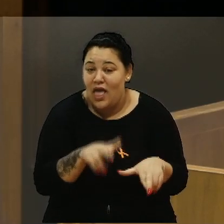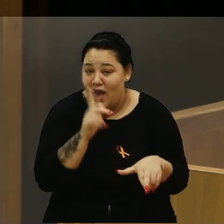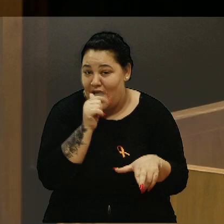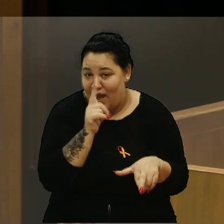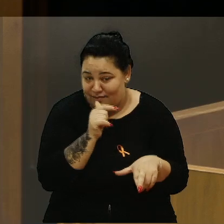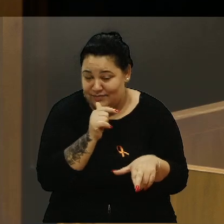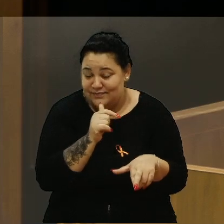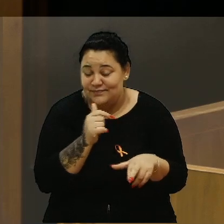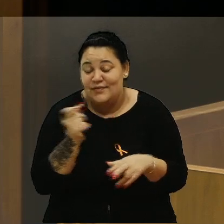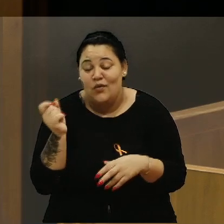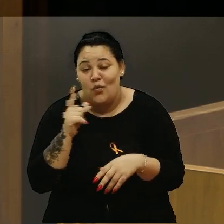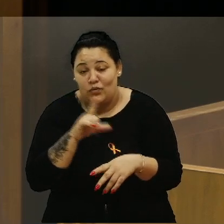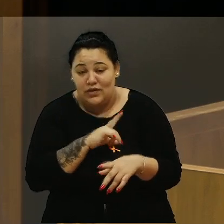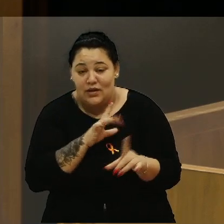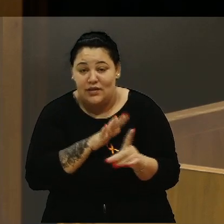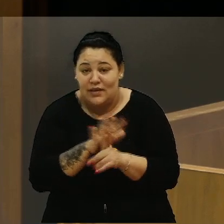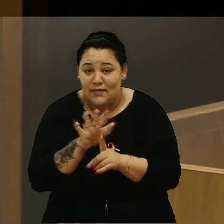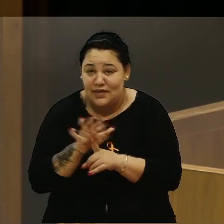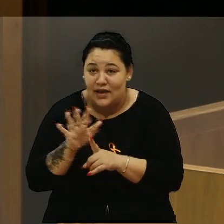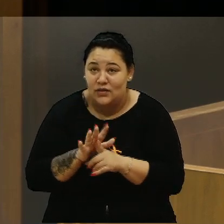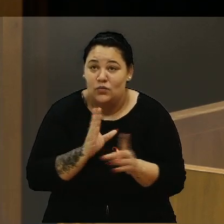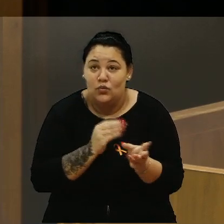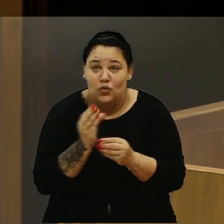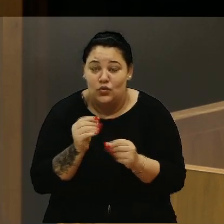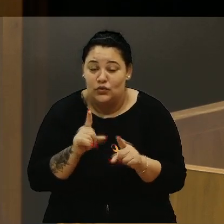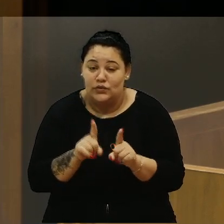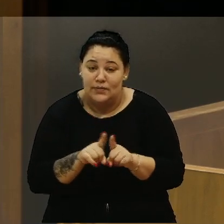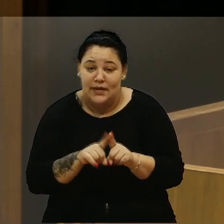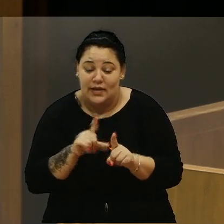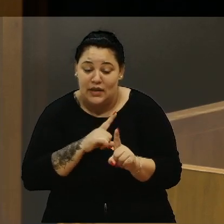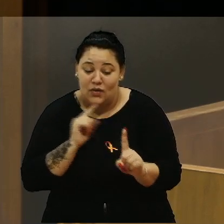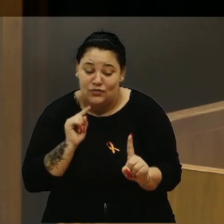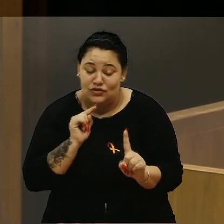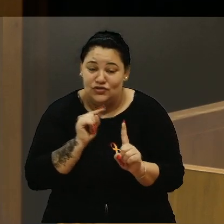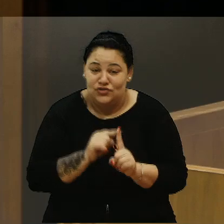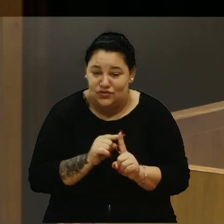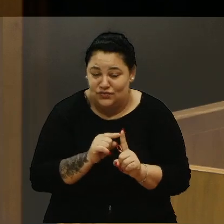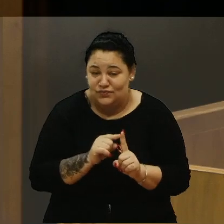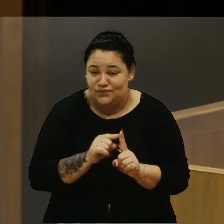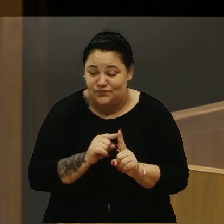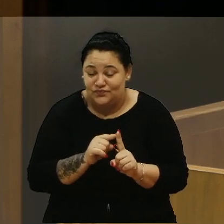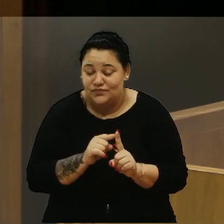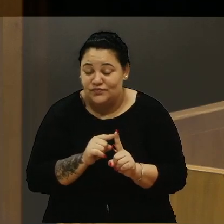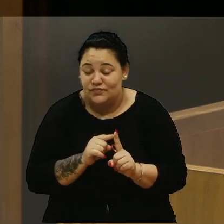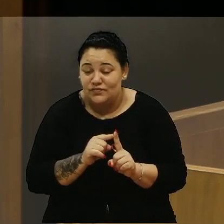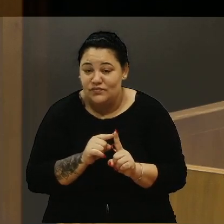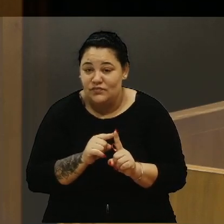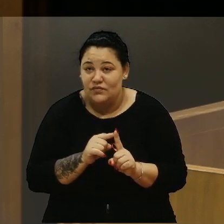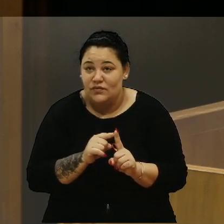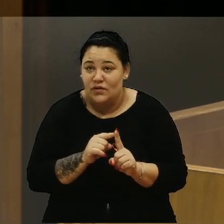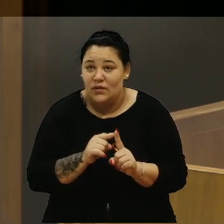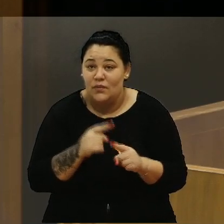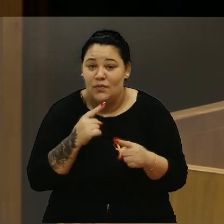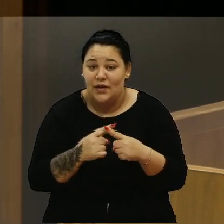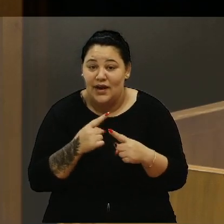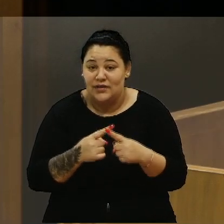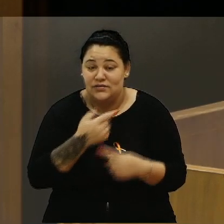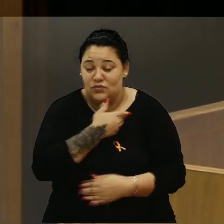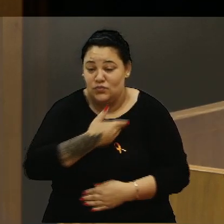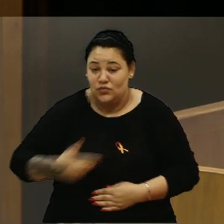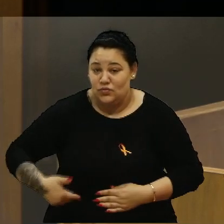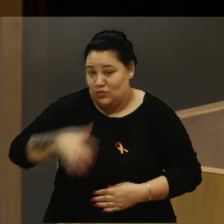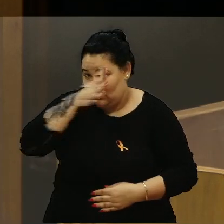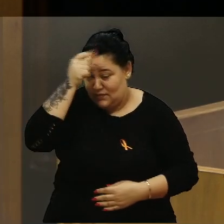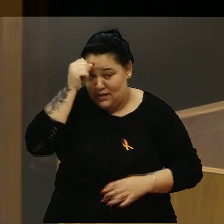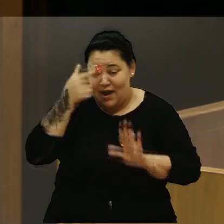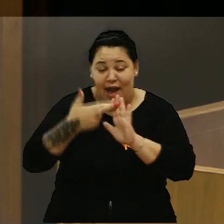demandada pela população em vista de possíveis excessos por parte do ente público municipal. A